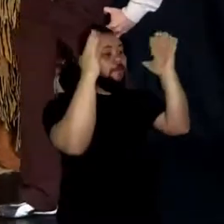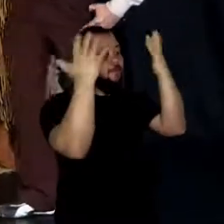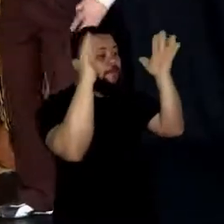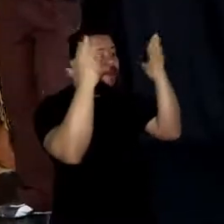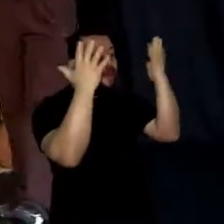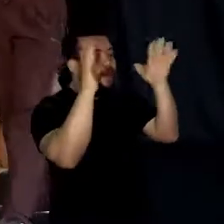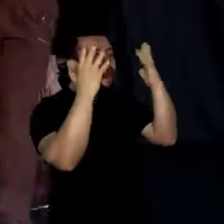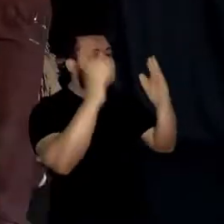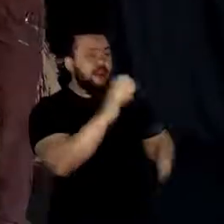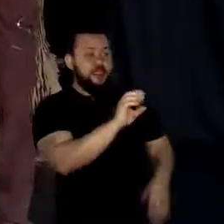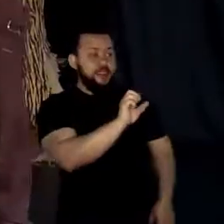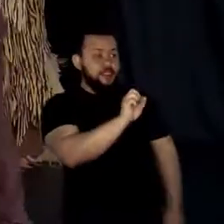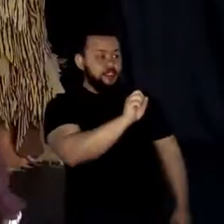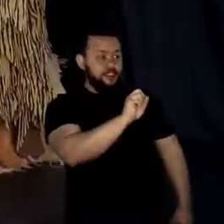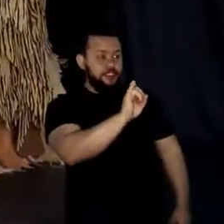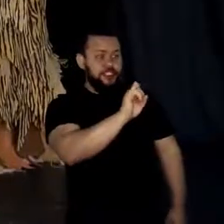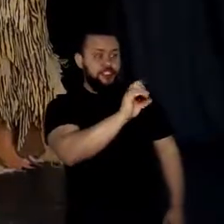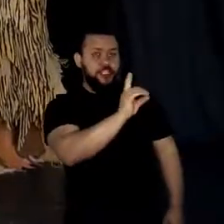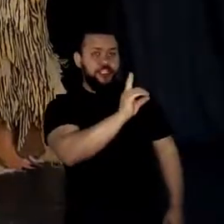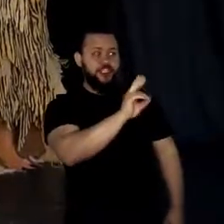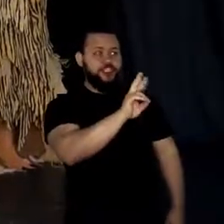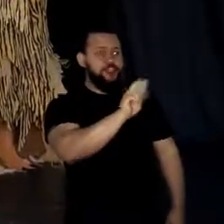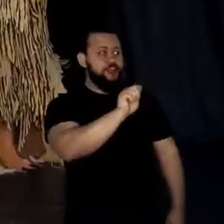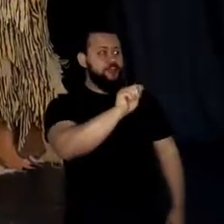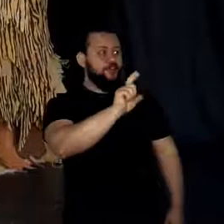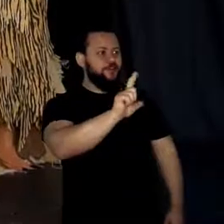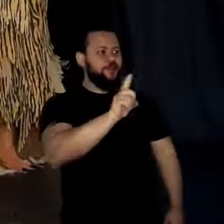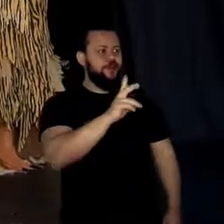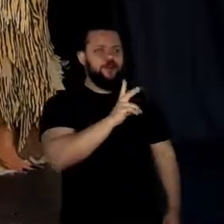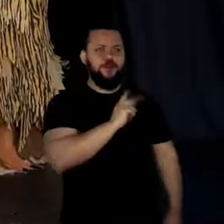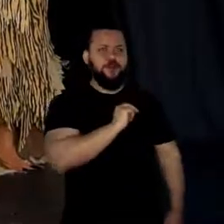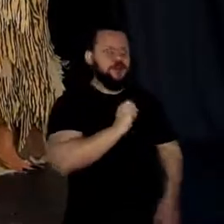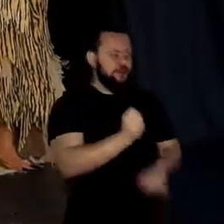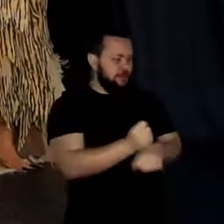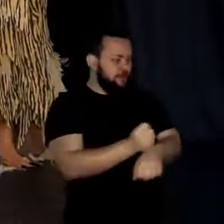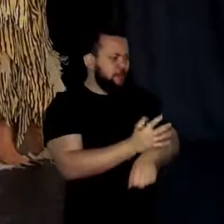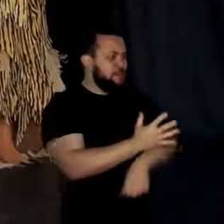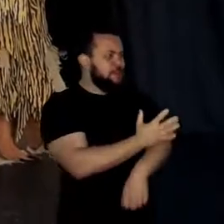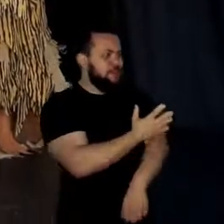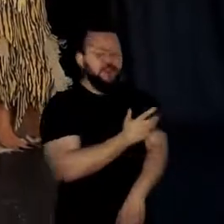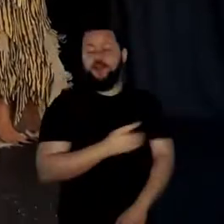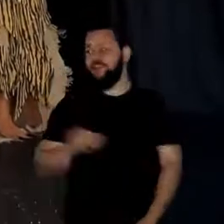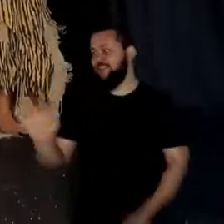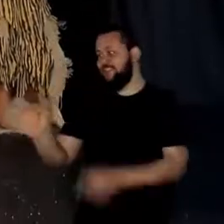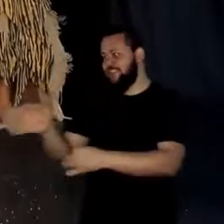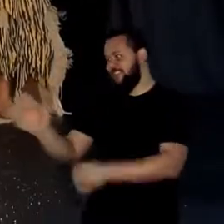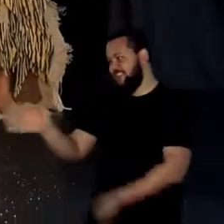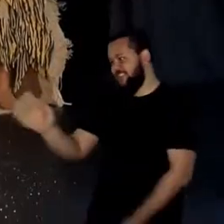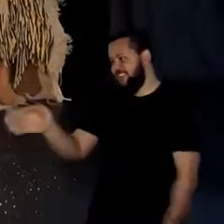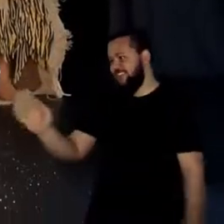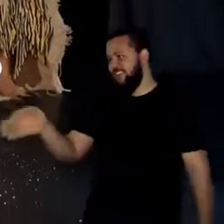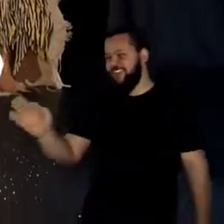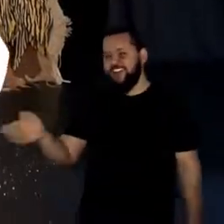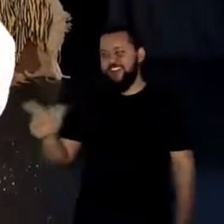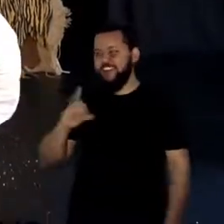Parabéns, Edival. Nossa, é muita emoção, né? É, passa por várias emoções, né? Quem acha que teatro de